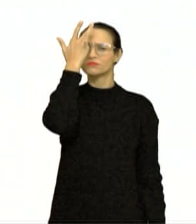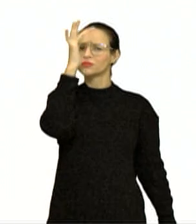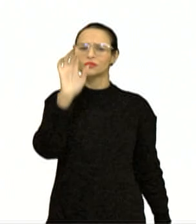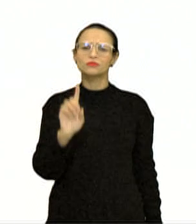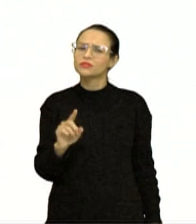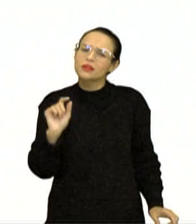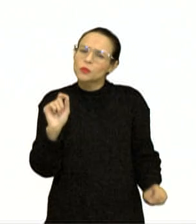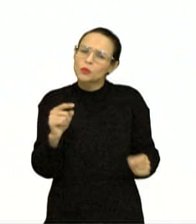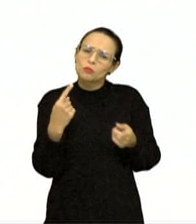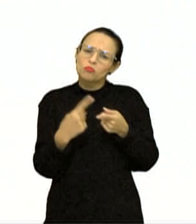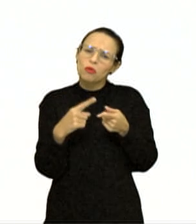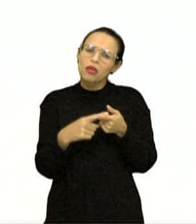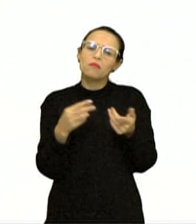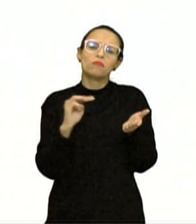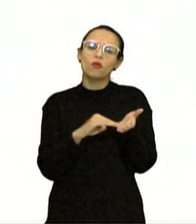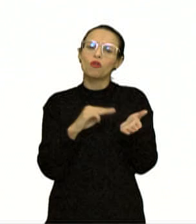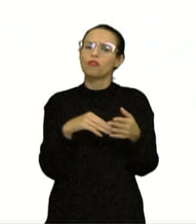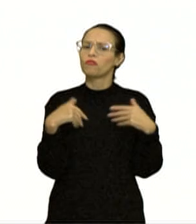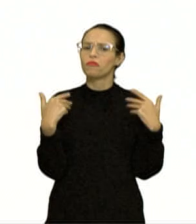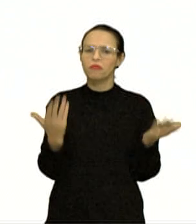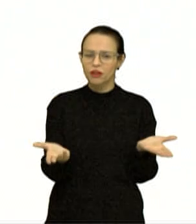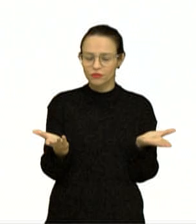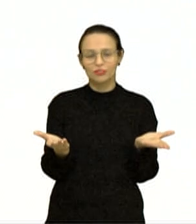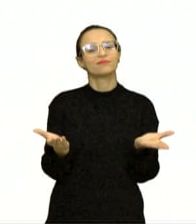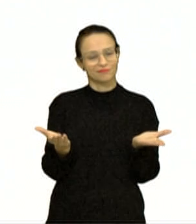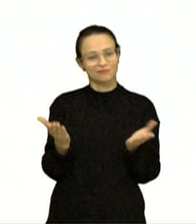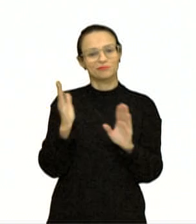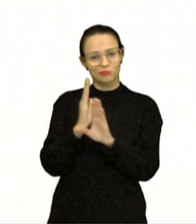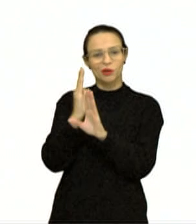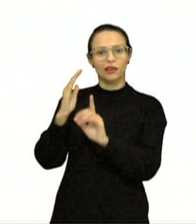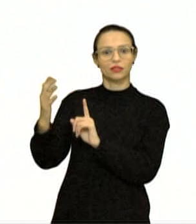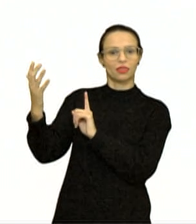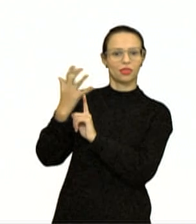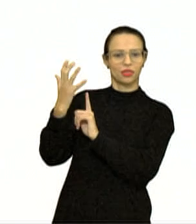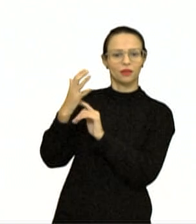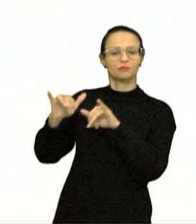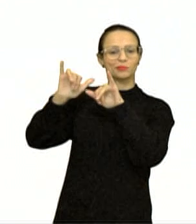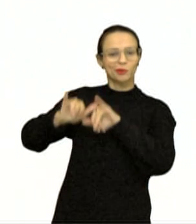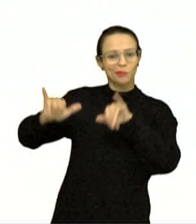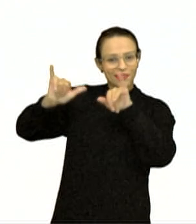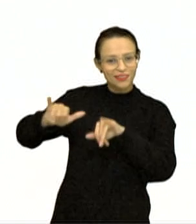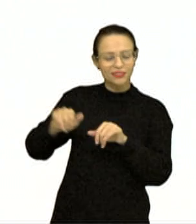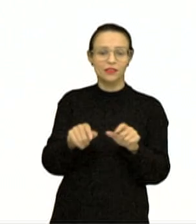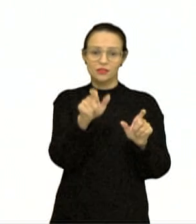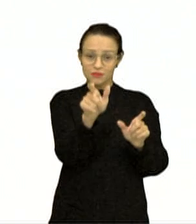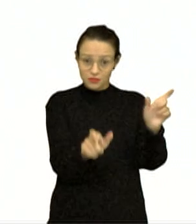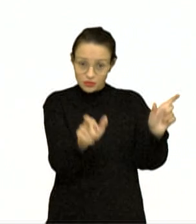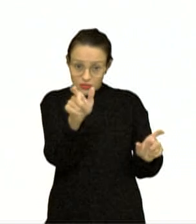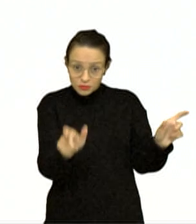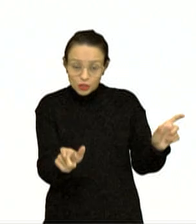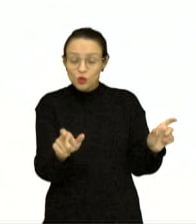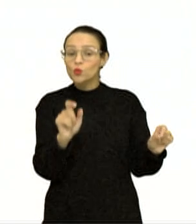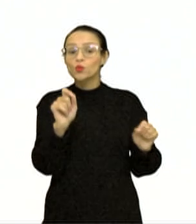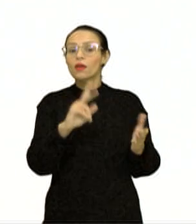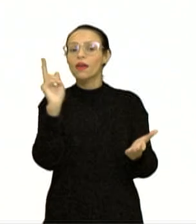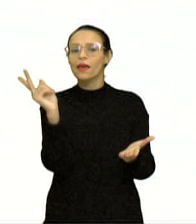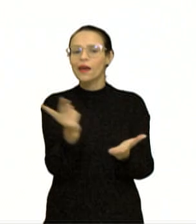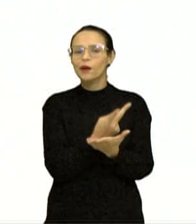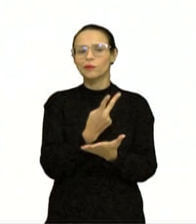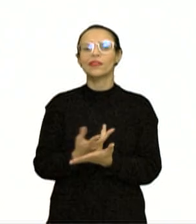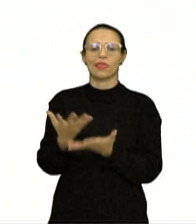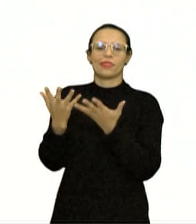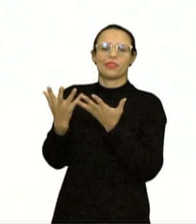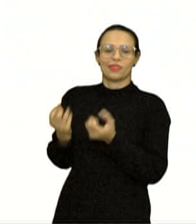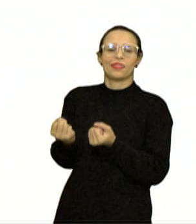porquê. Nesse caso, incentivados pela propaganda, as pessoas são levadas a